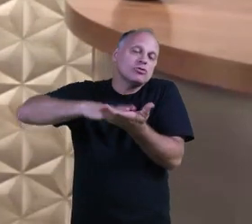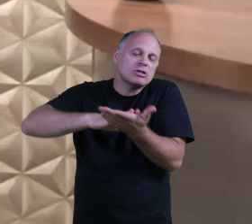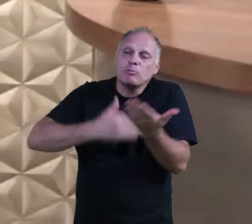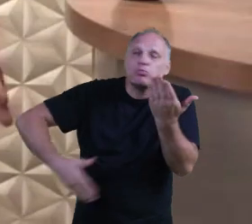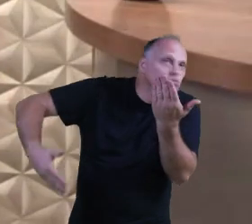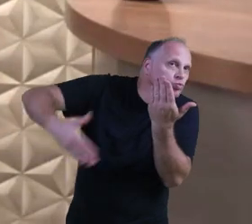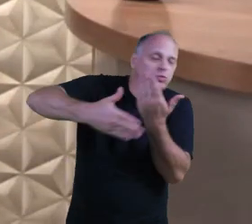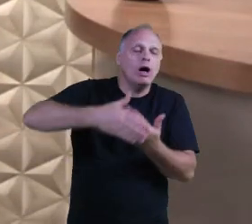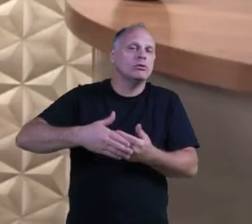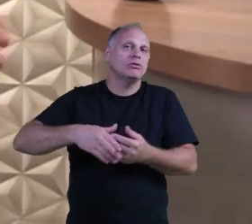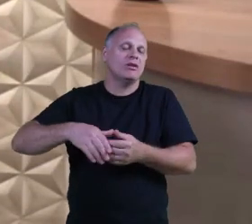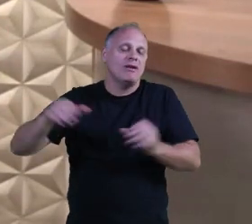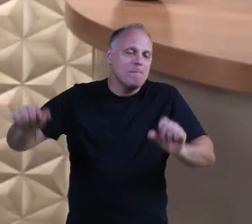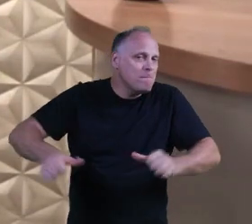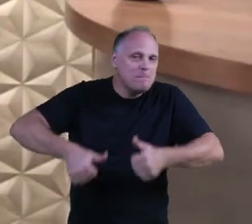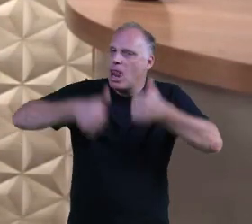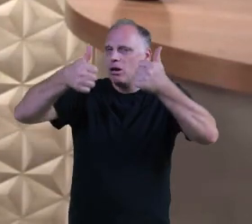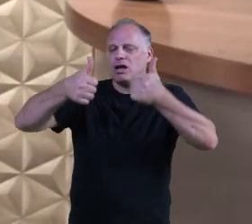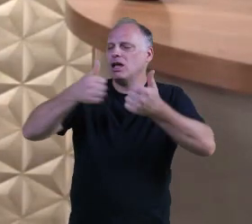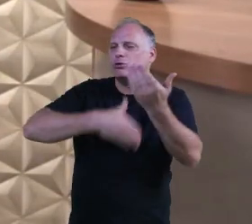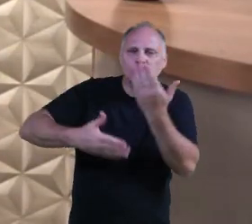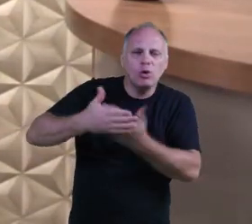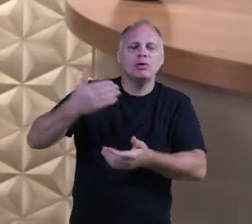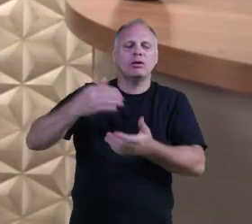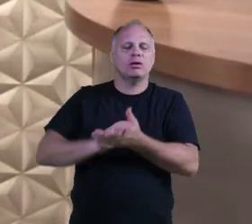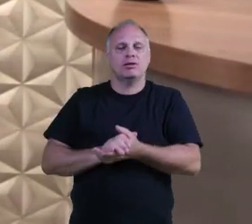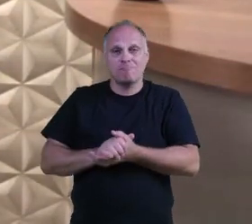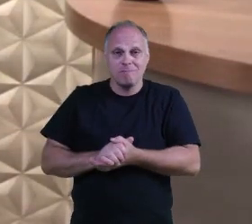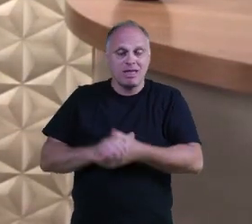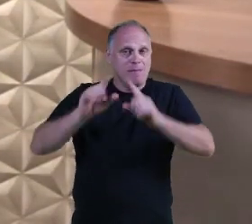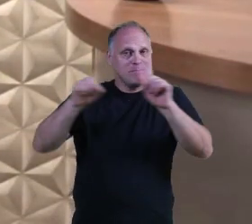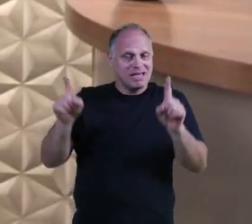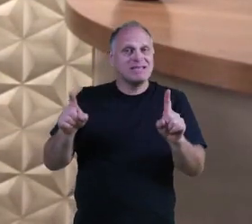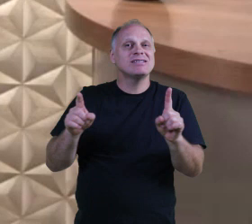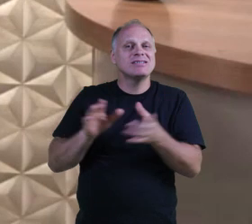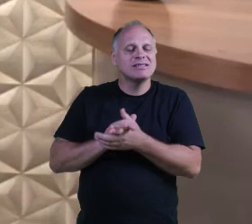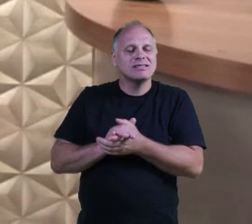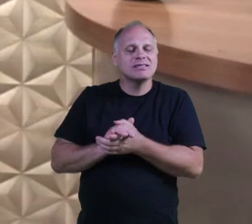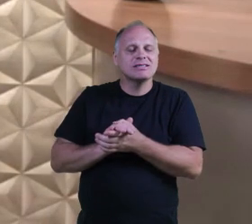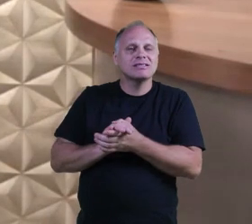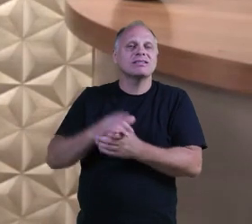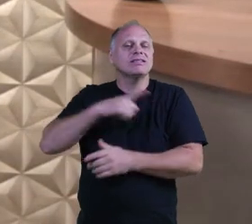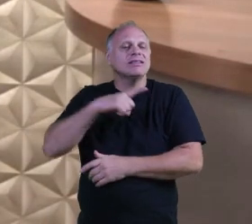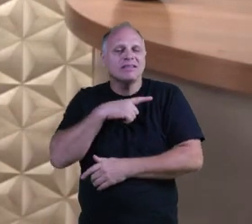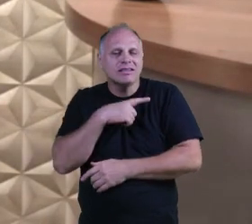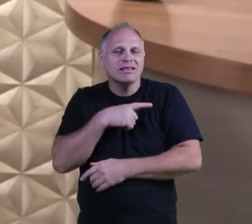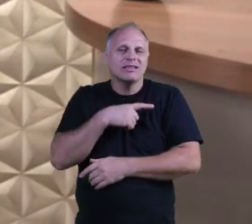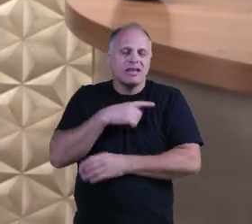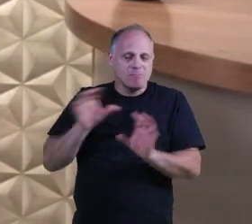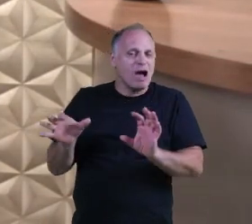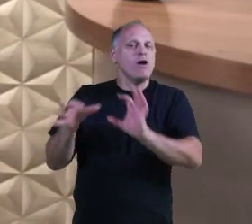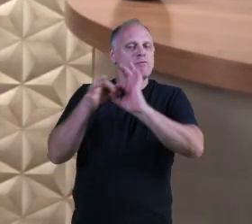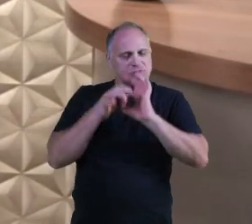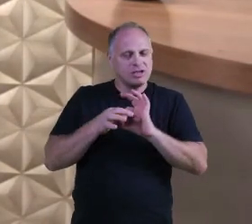os músicos me chamam para me dar uma canja, para me tocar, enfim, e assim é no meu bar. E eu vejo que hoje tem